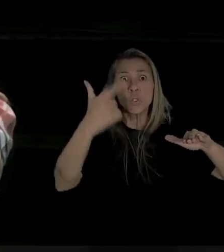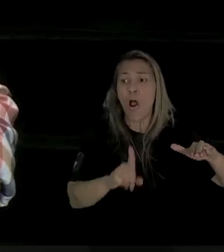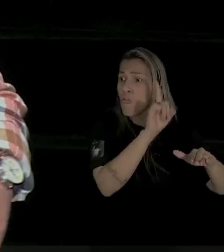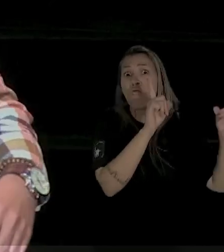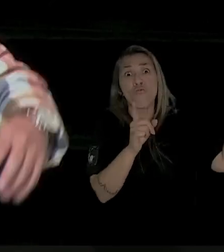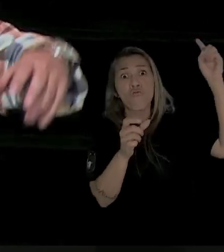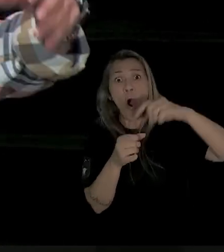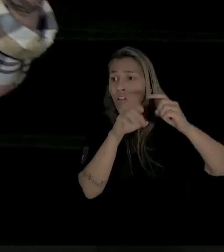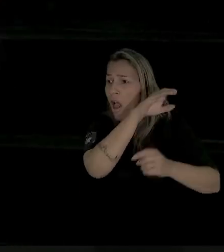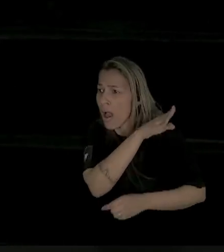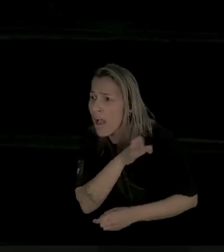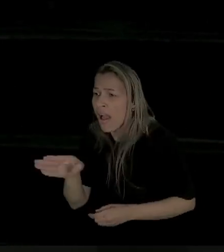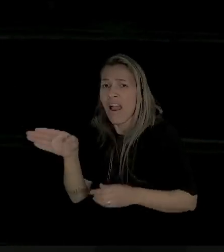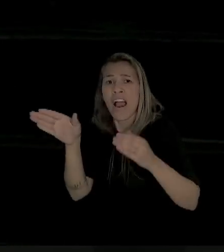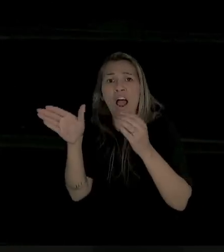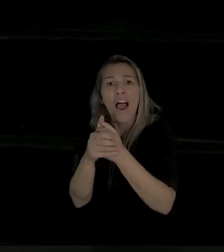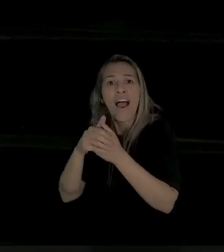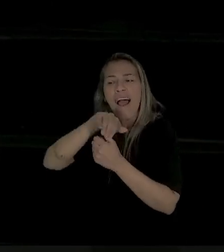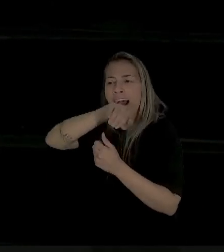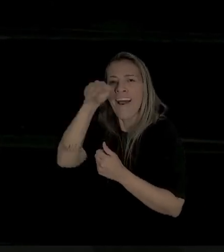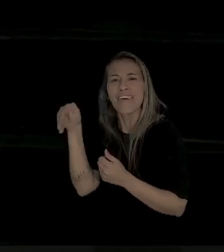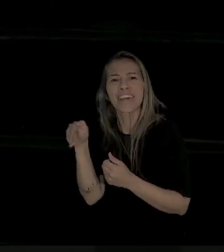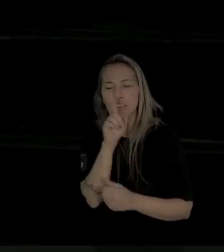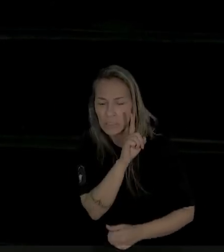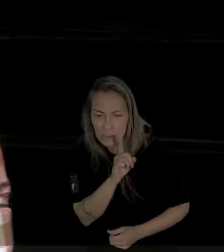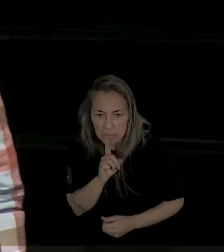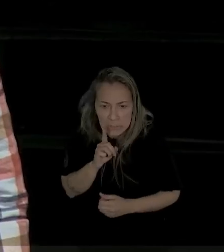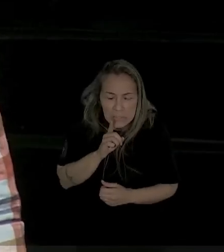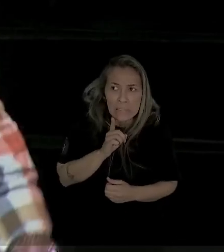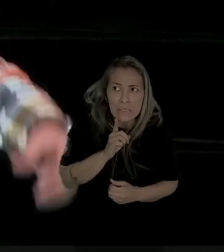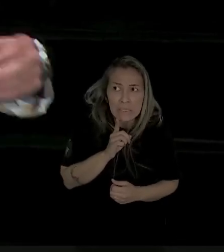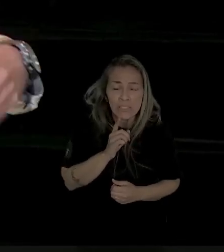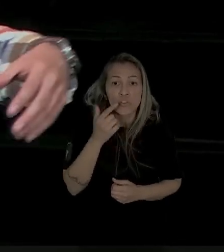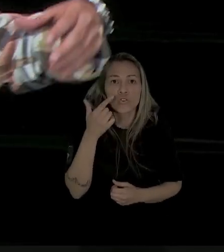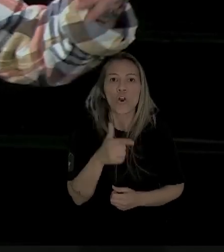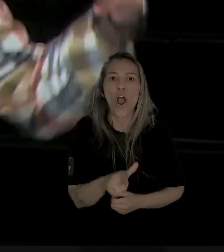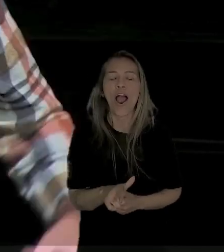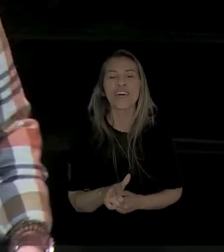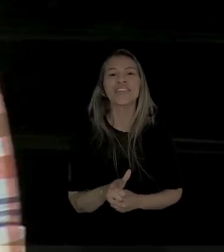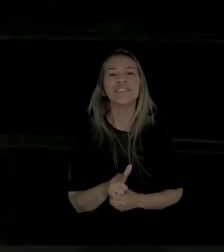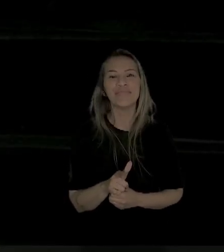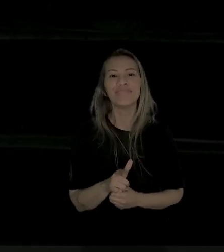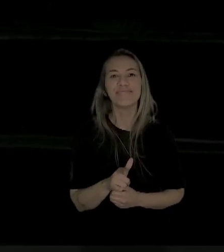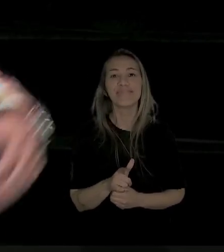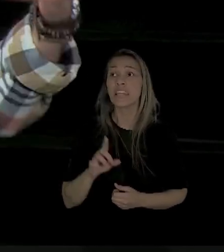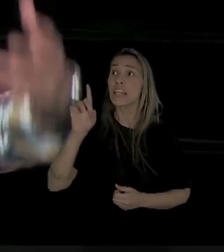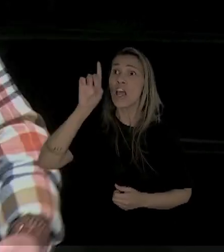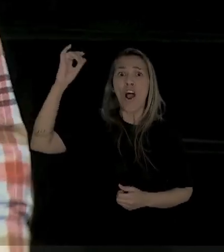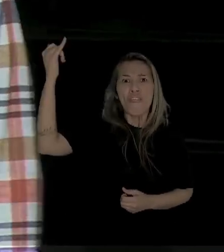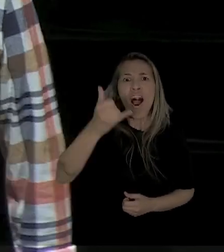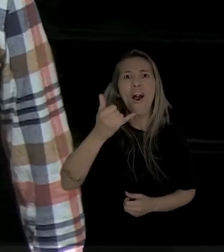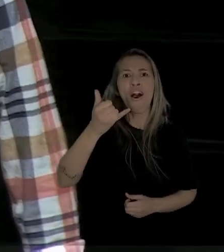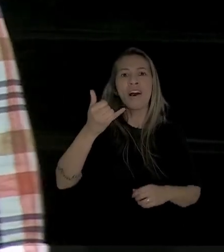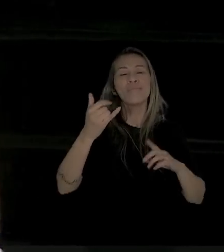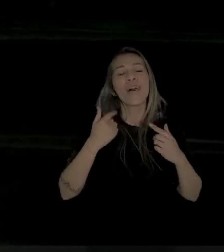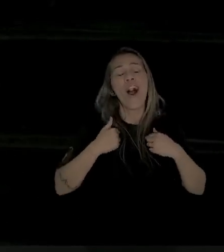para a caverna porque ele é incrédulo, ele vai para a caverna porque mesmo ouvindo Deus, nós ainda somos